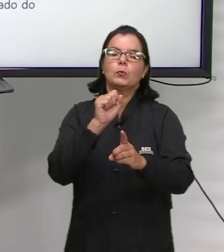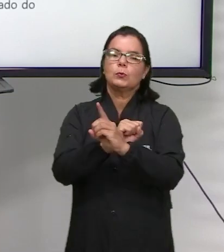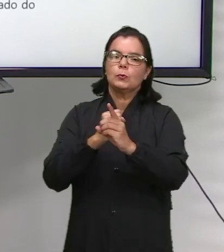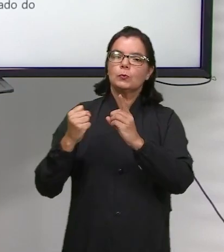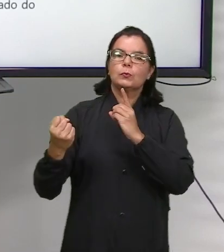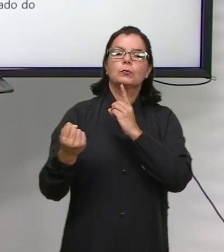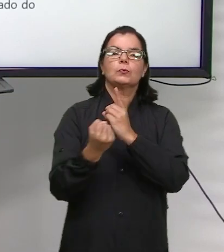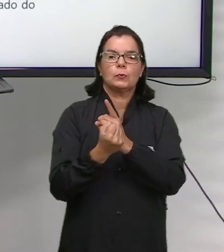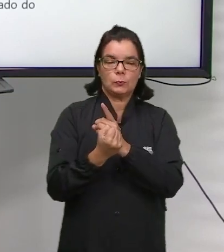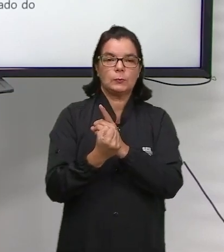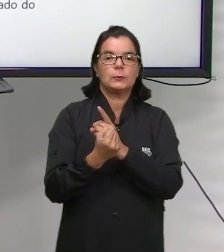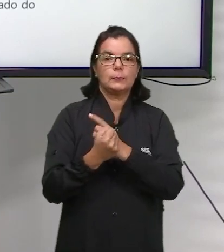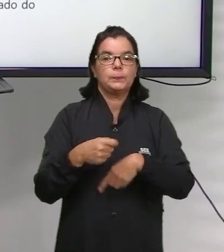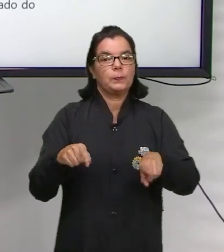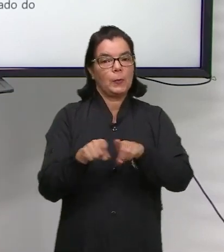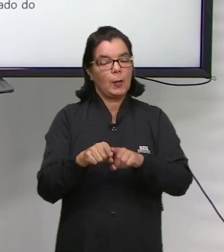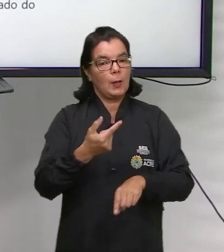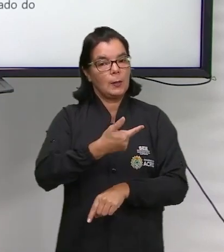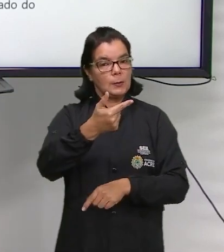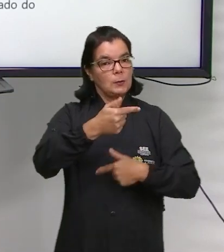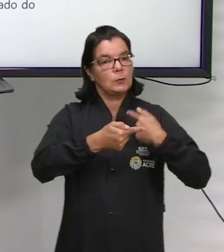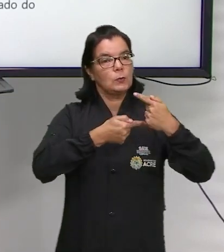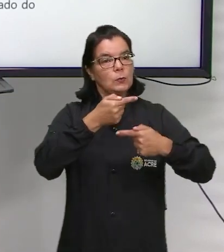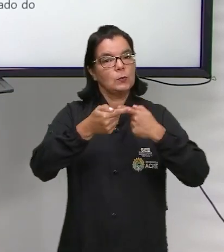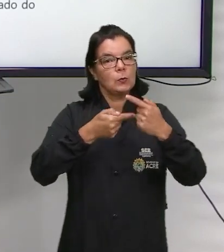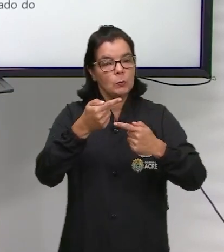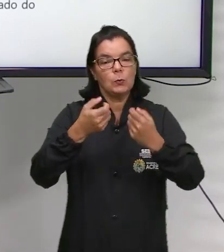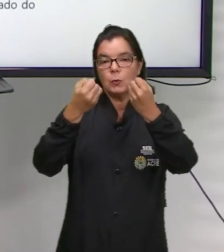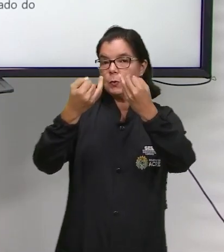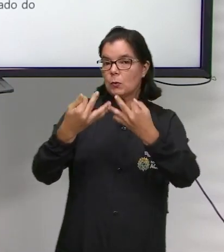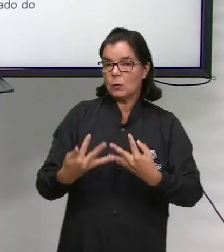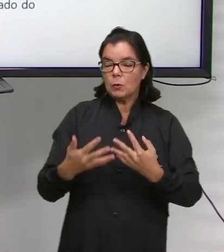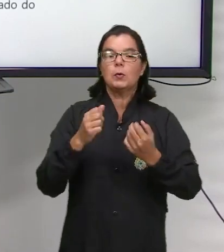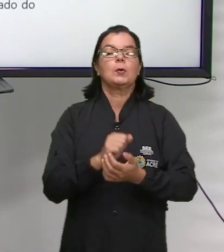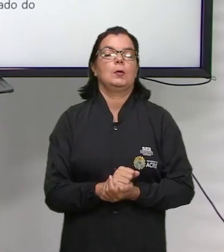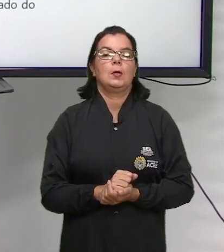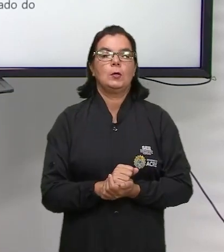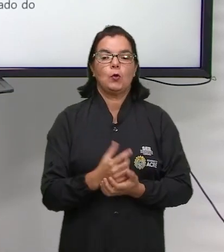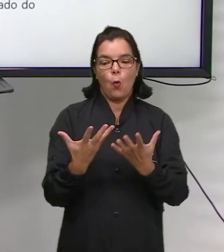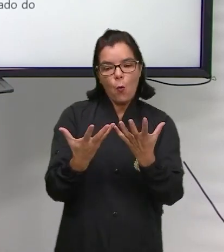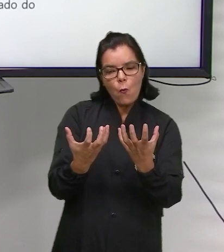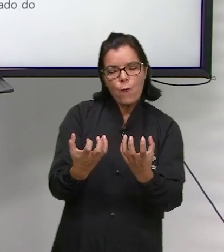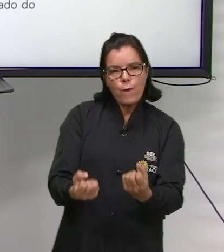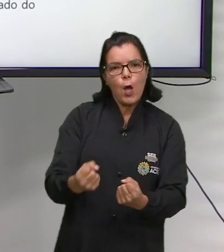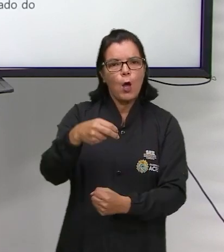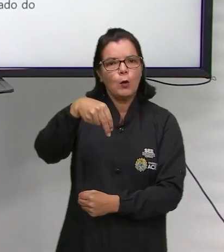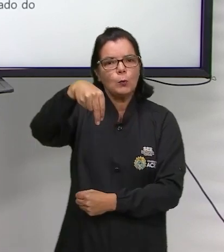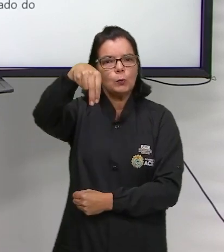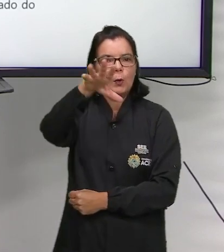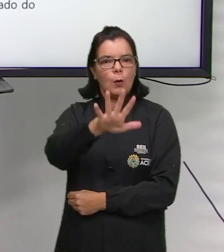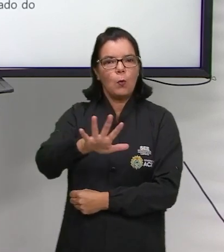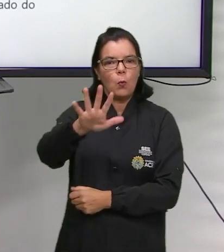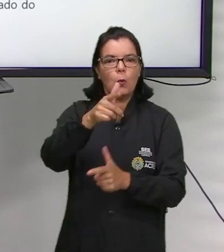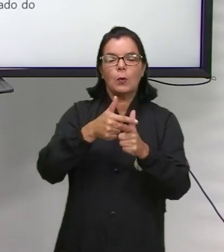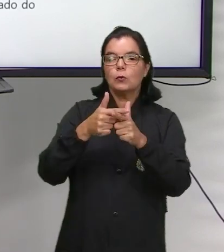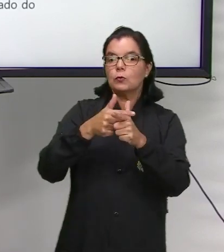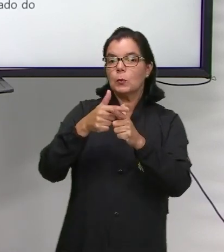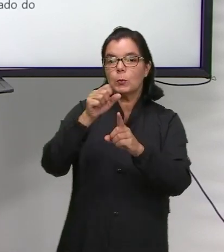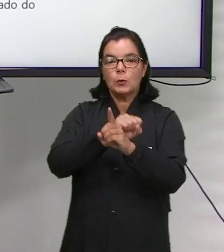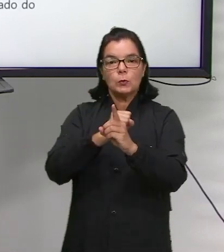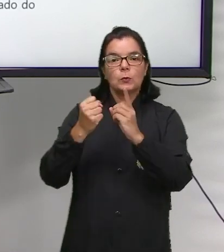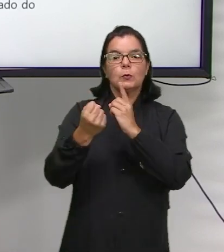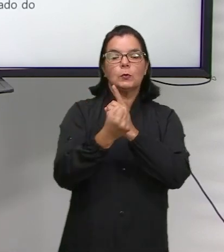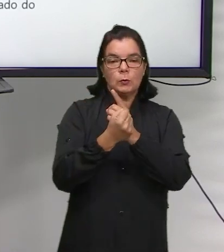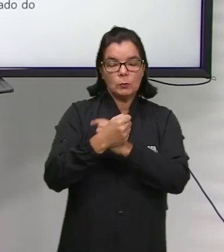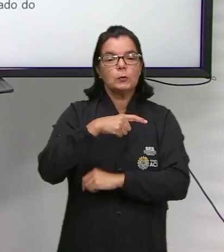sociais. Inclusive, a segunda geração é muito marcada por falar sobre a seca do Nordeste, né? Os problemas sociais que